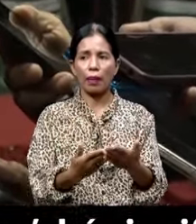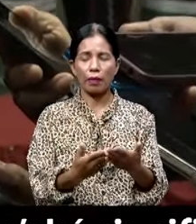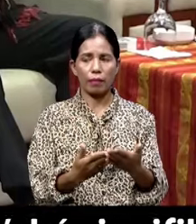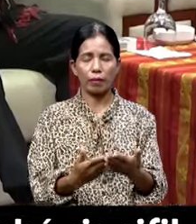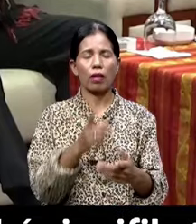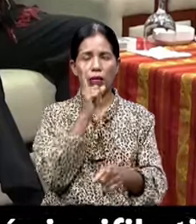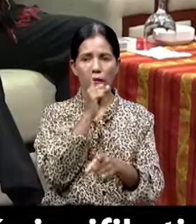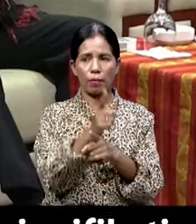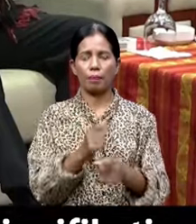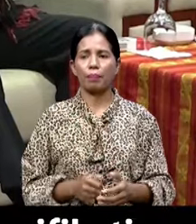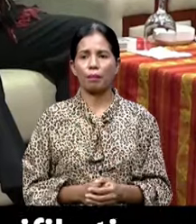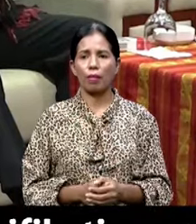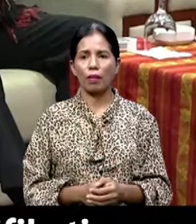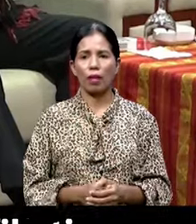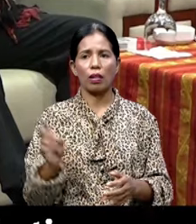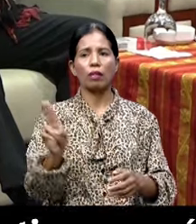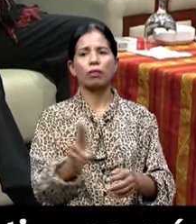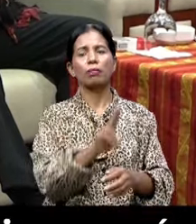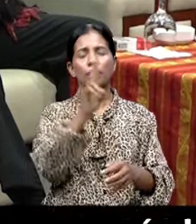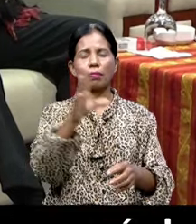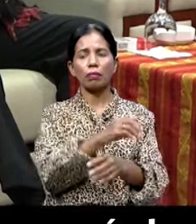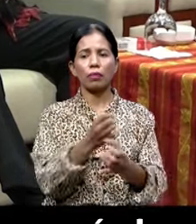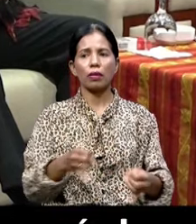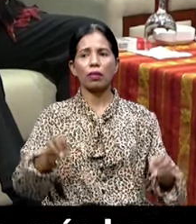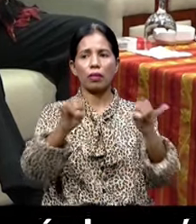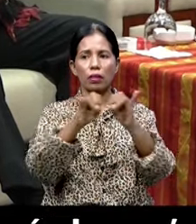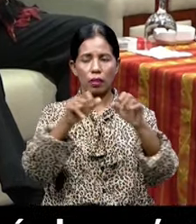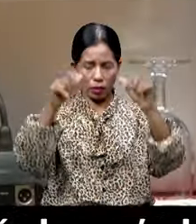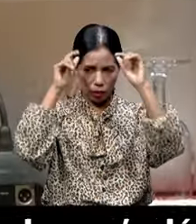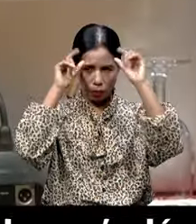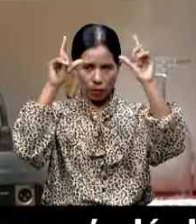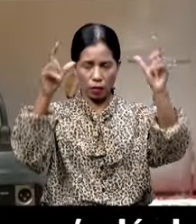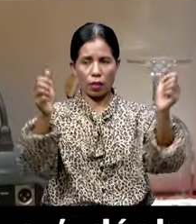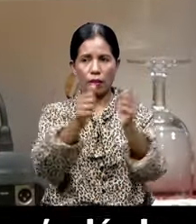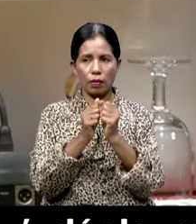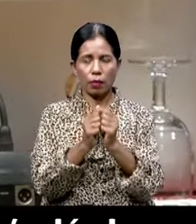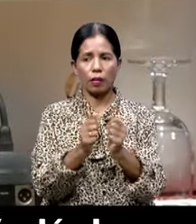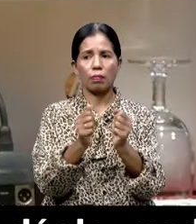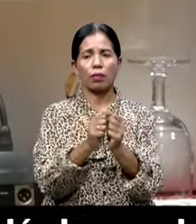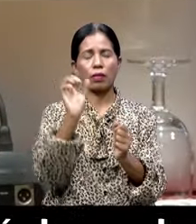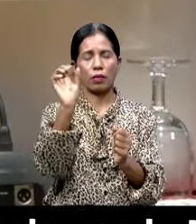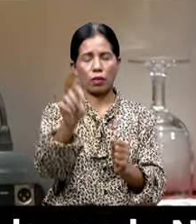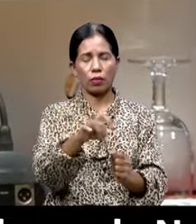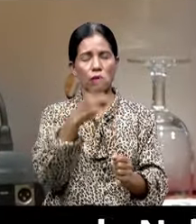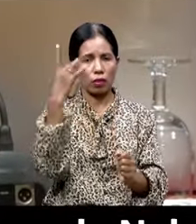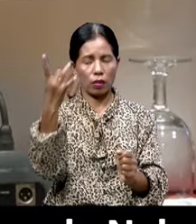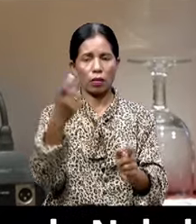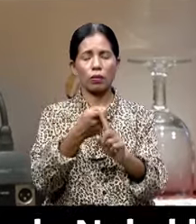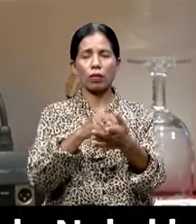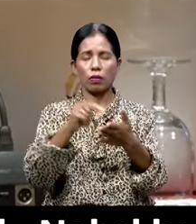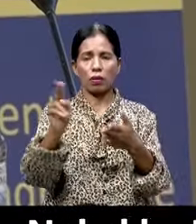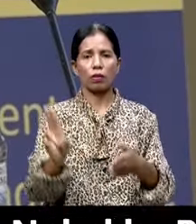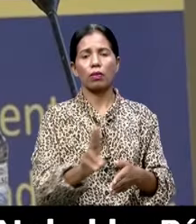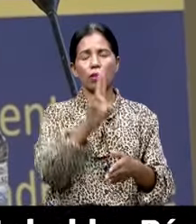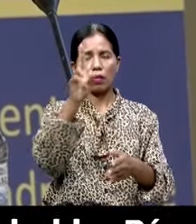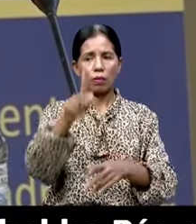clitan. Daudaung ne total universidade no Instituto Nebe Iha Timor-Leste, hamuto sanulu risingualu, wisi número ne